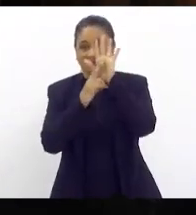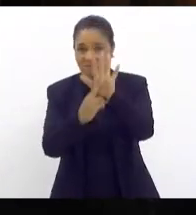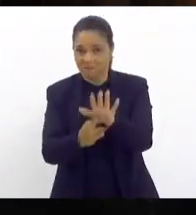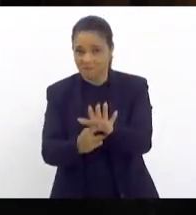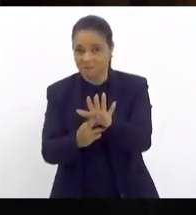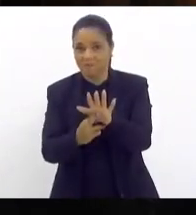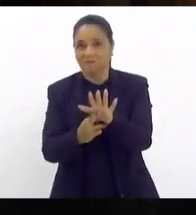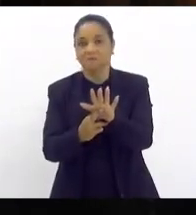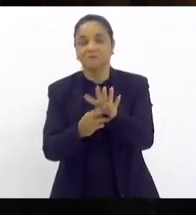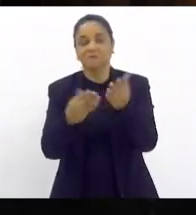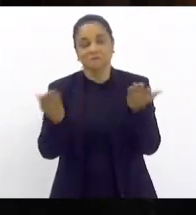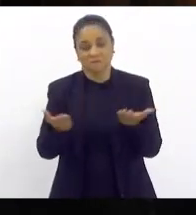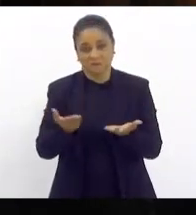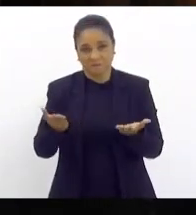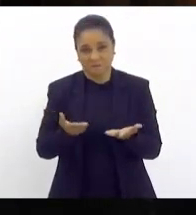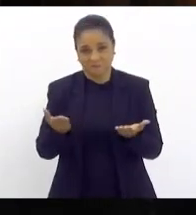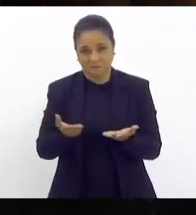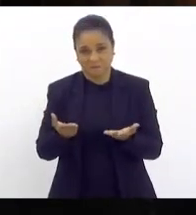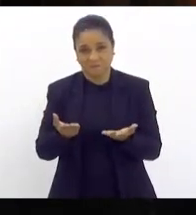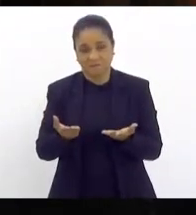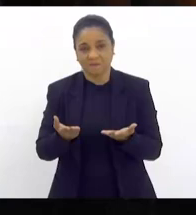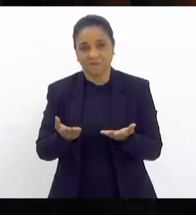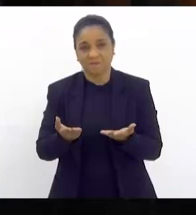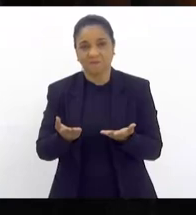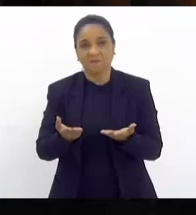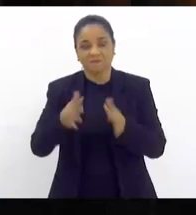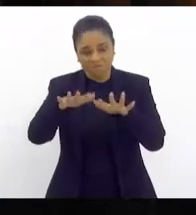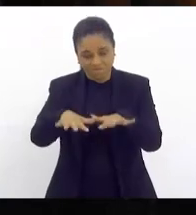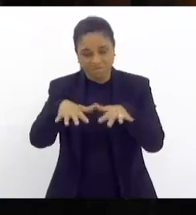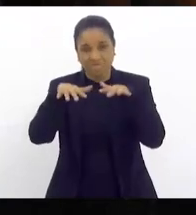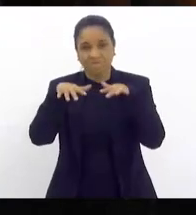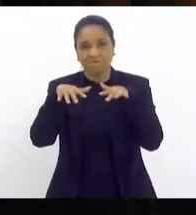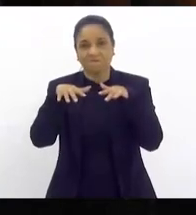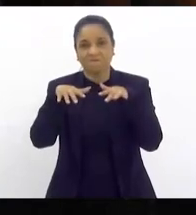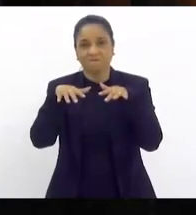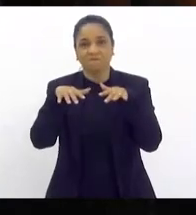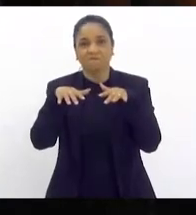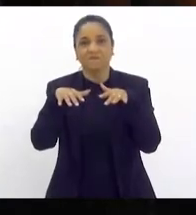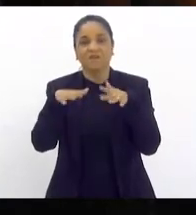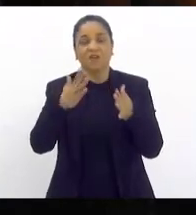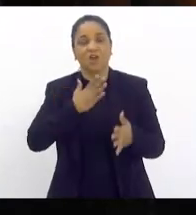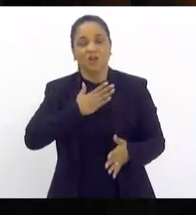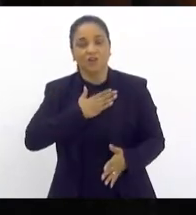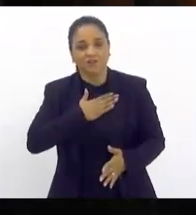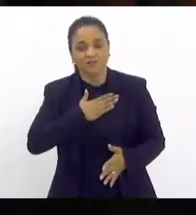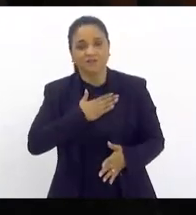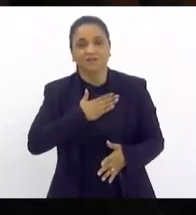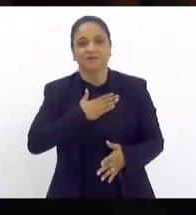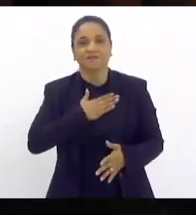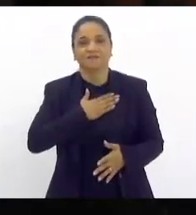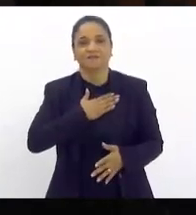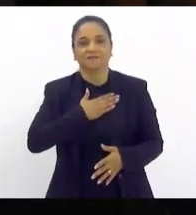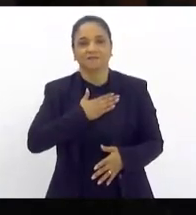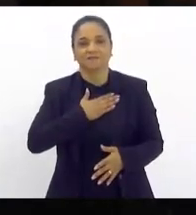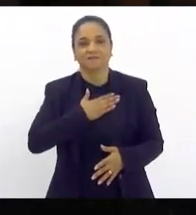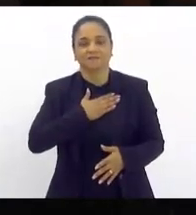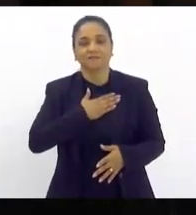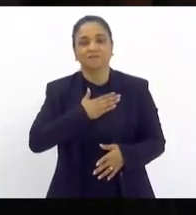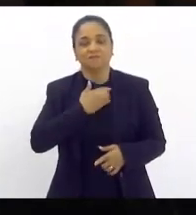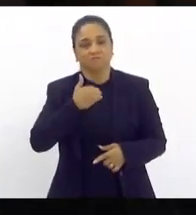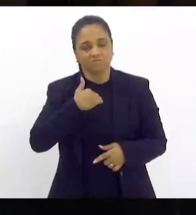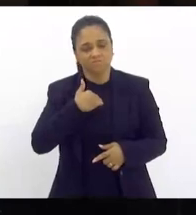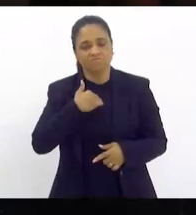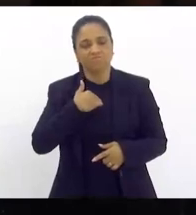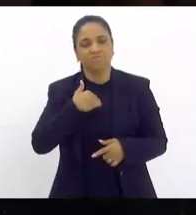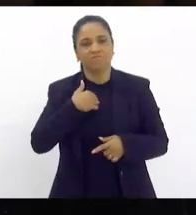ela imprime presidindo hoje a nossa sessão e gostaria também de adendar minha